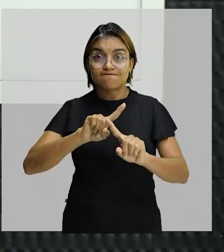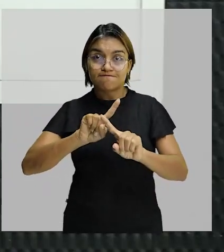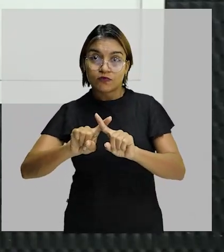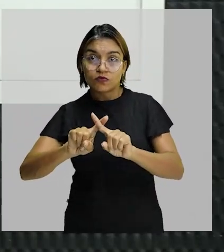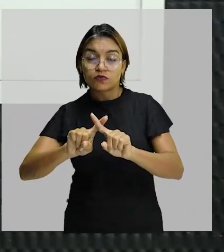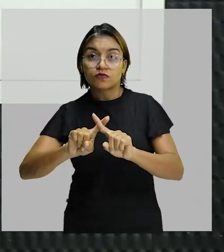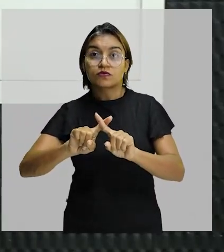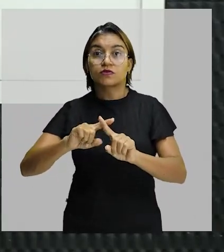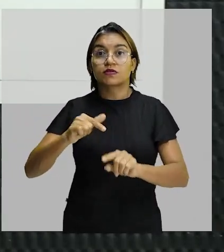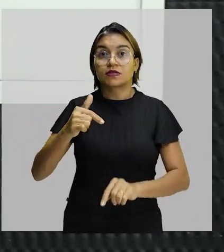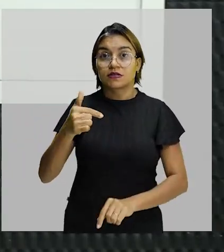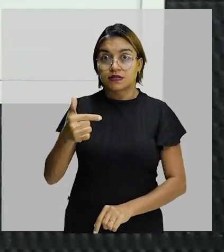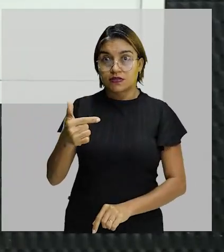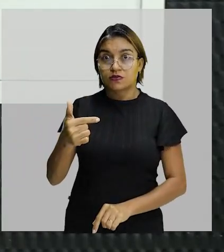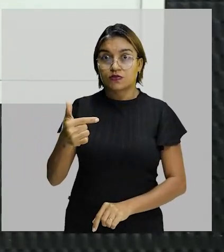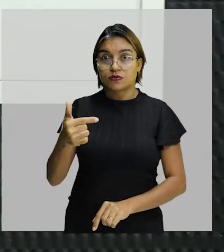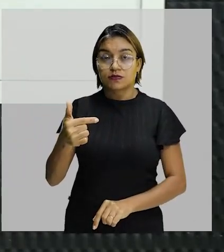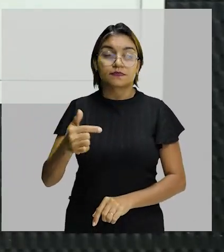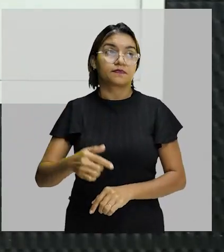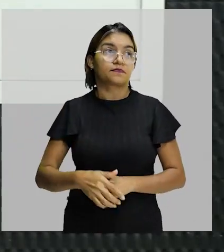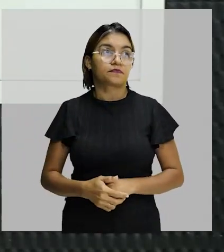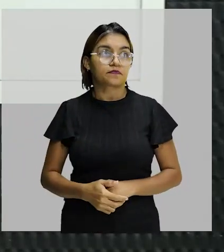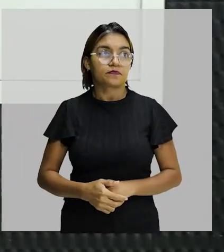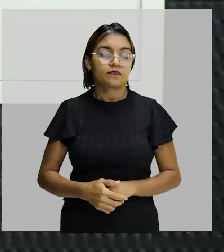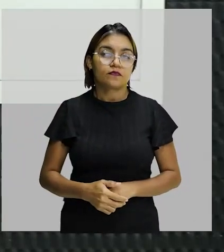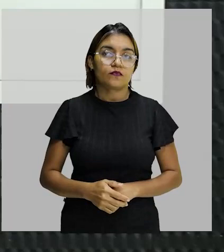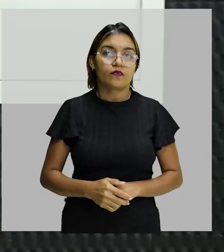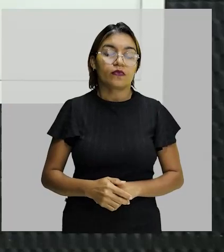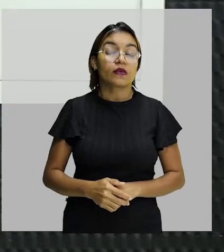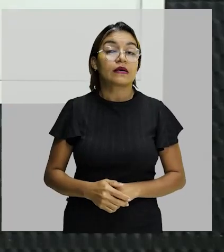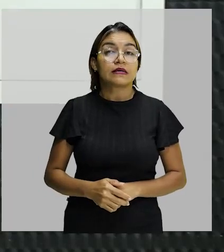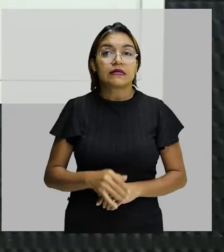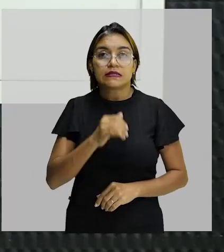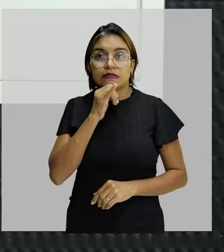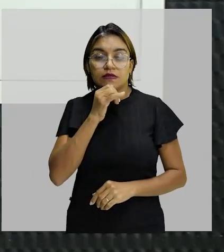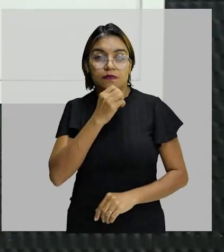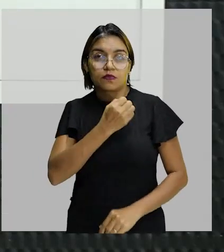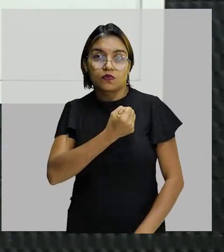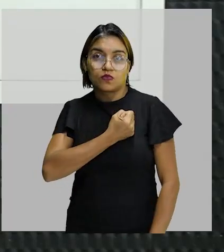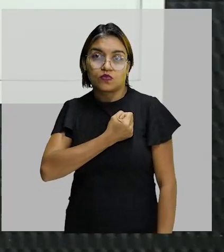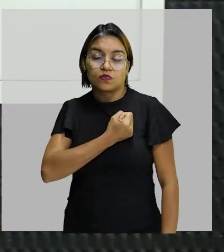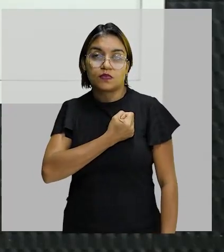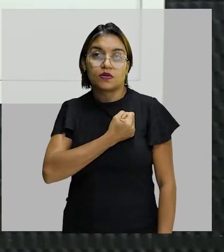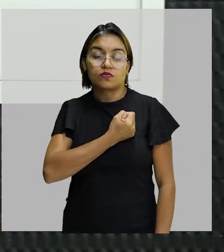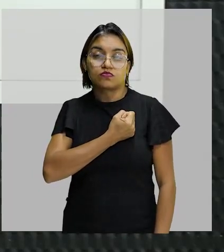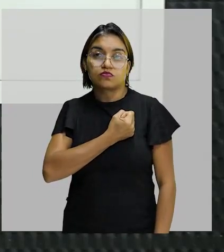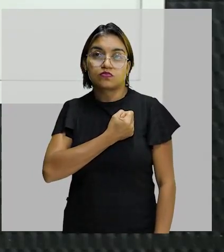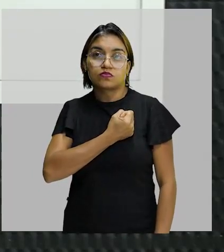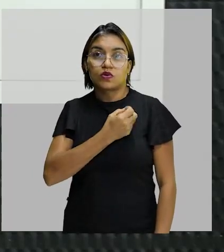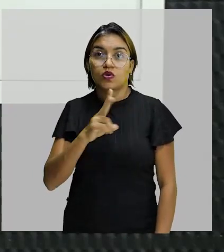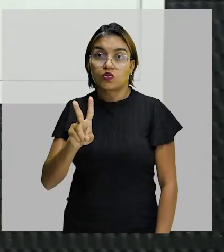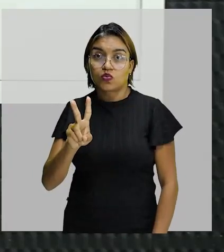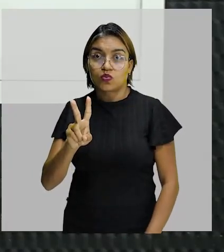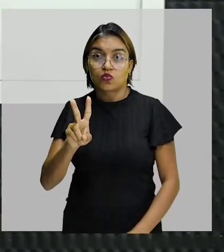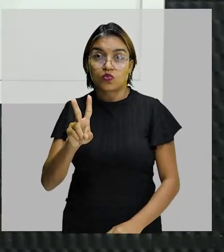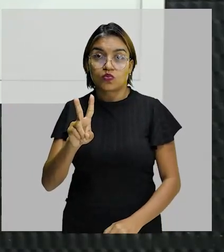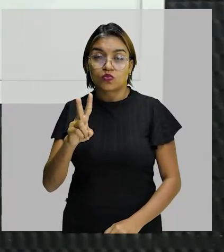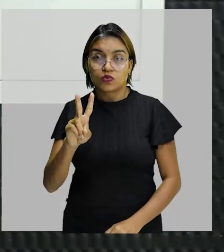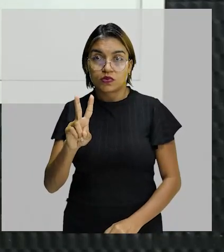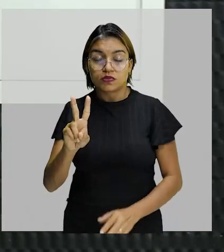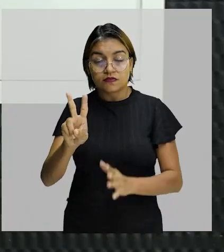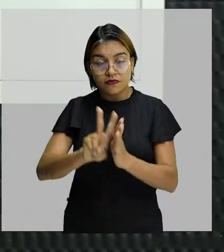2. A equação tem multiplicidade 2. Ou seja, você tem um número só, que ele é duas vezes a raiz da